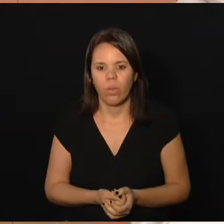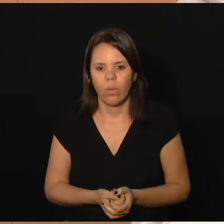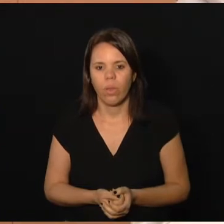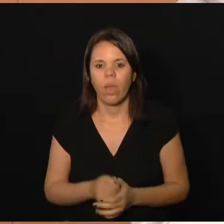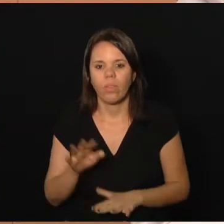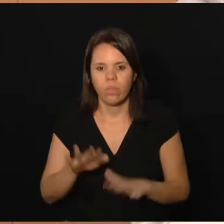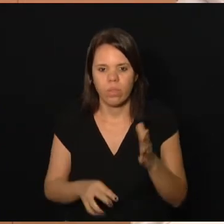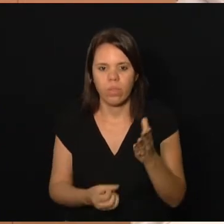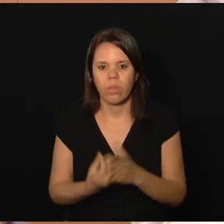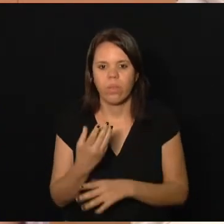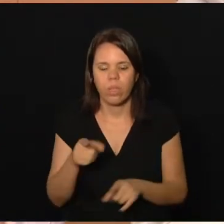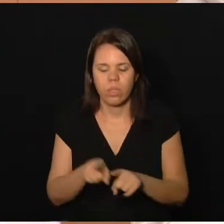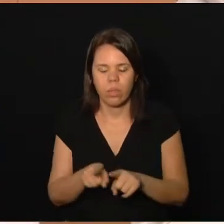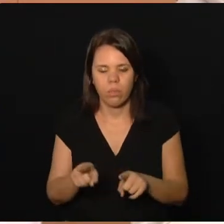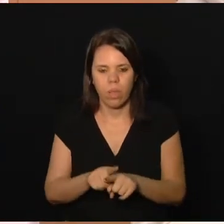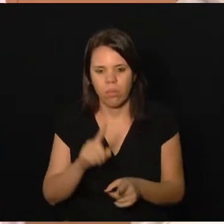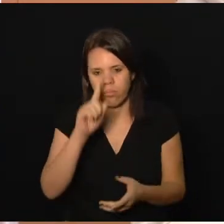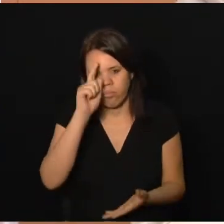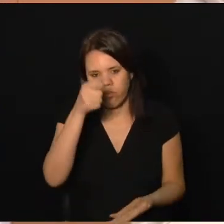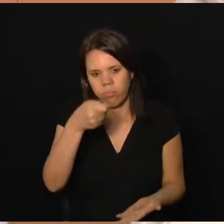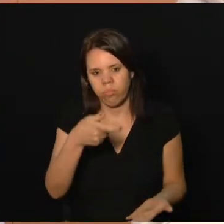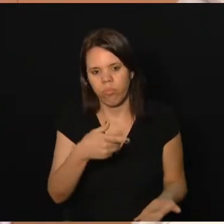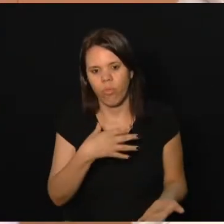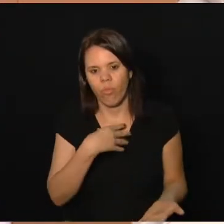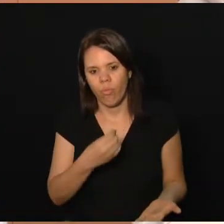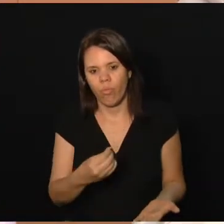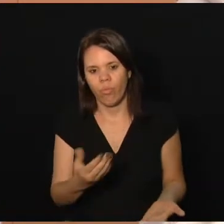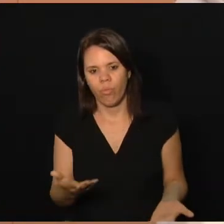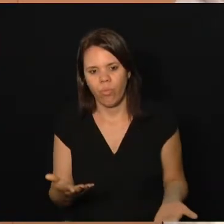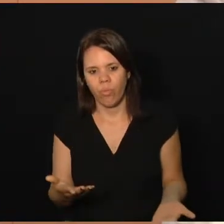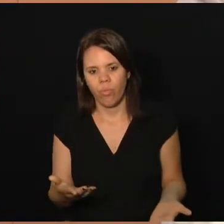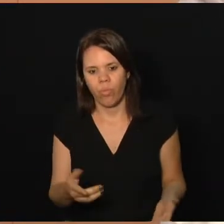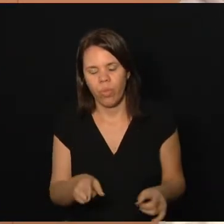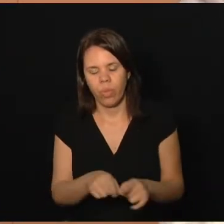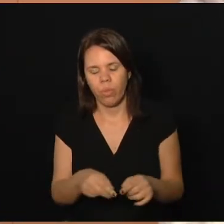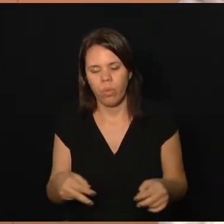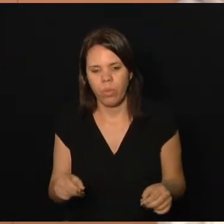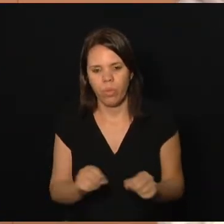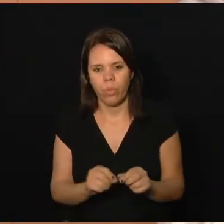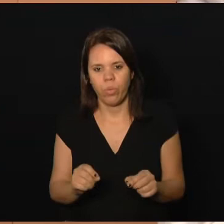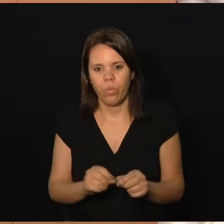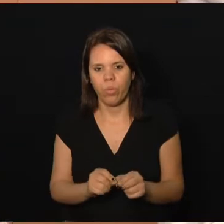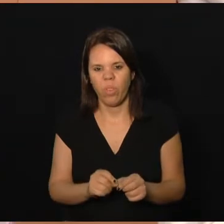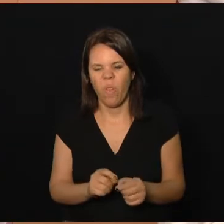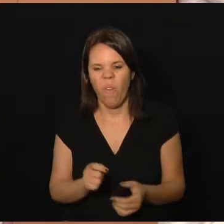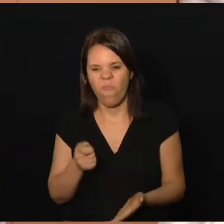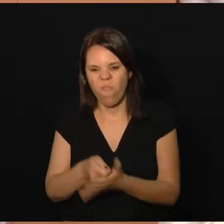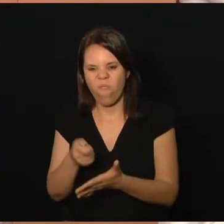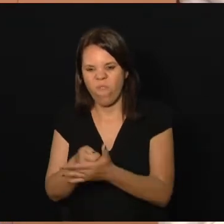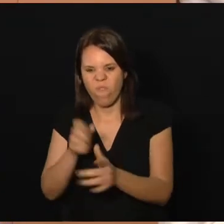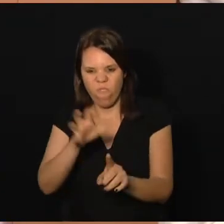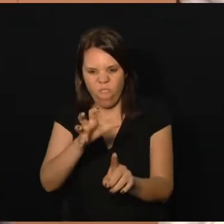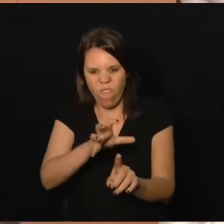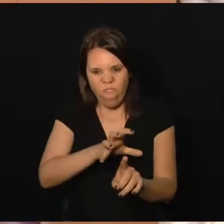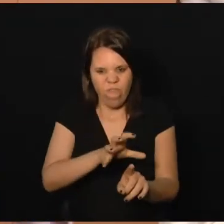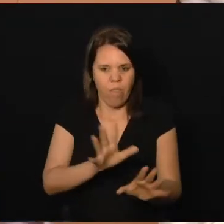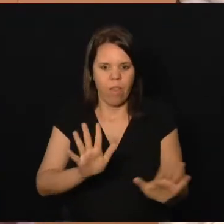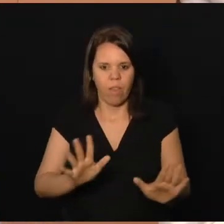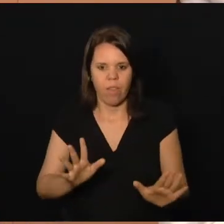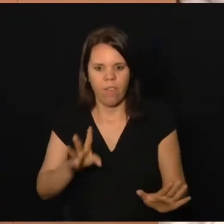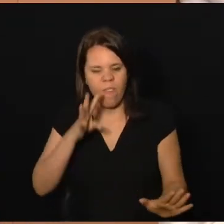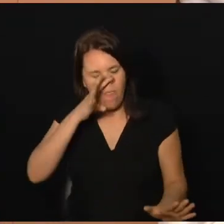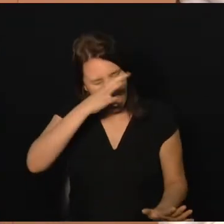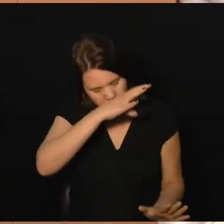Confunde-se aí a questão da autoridade com o negativo, que é o autoritarismo, né? Então, rebeldia,